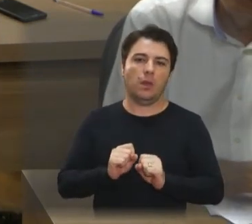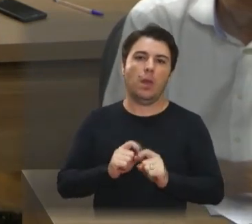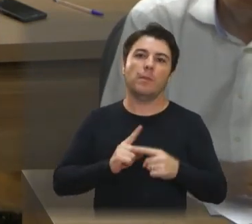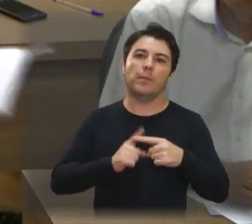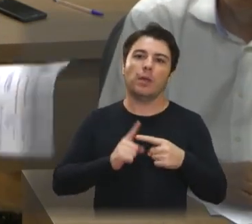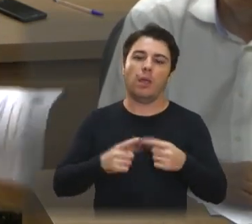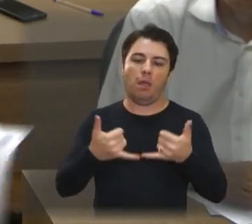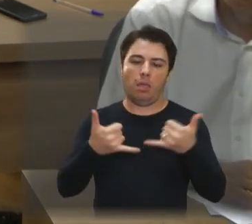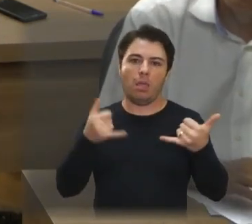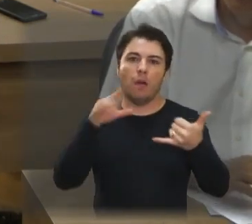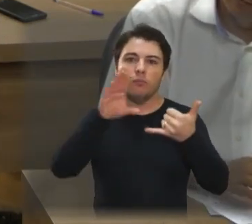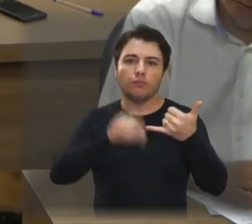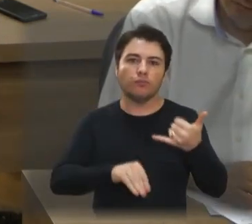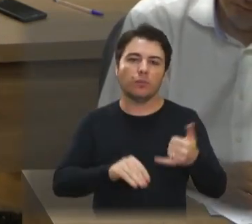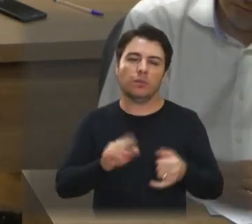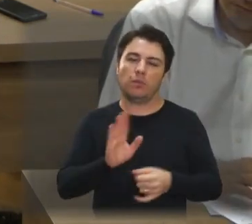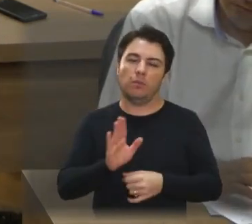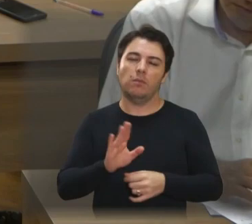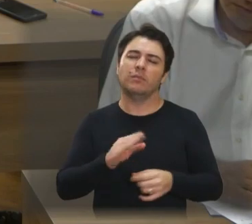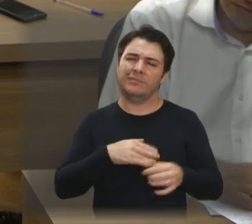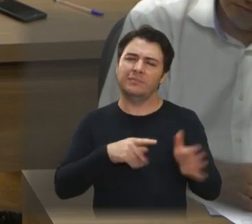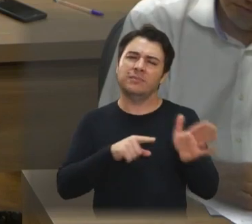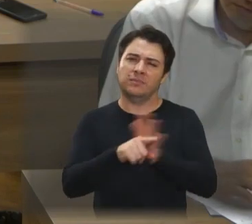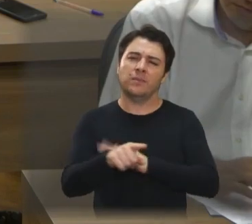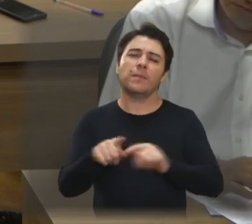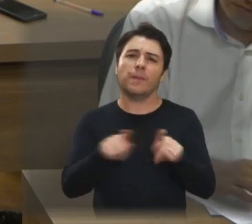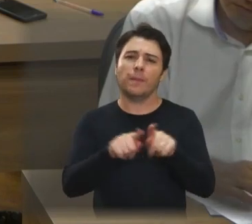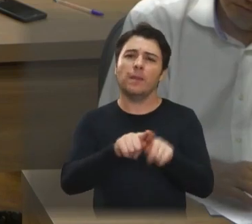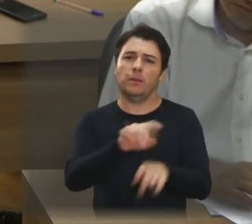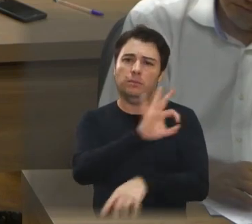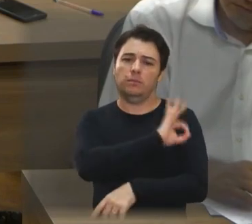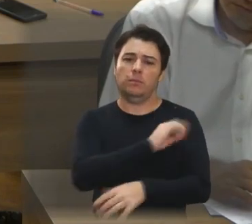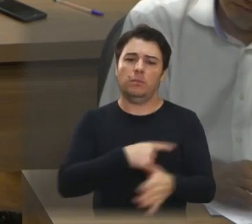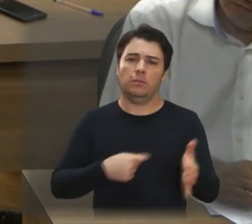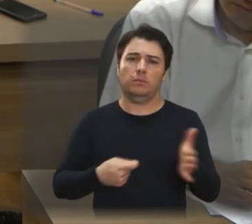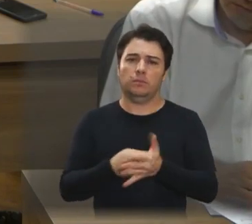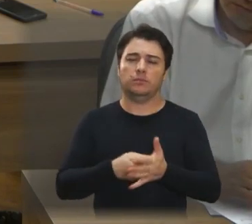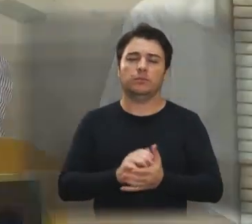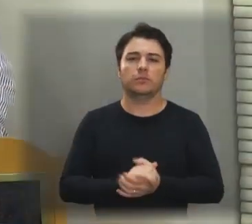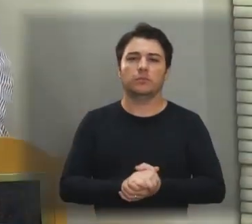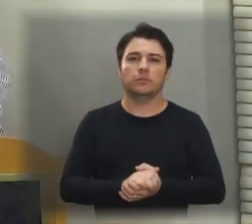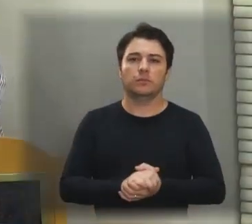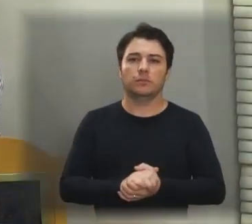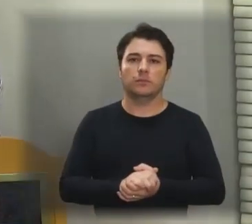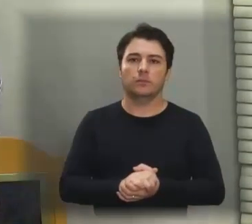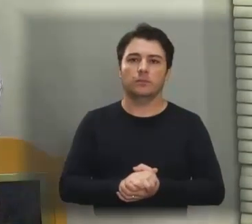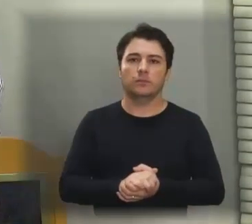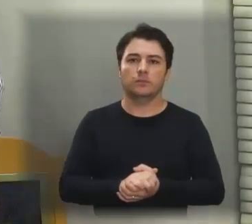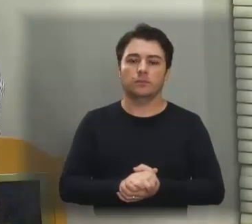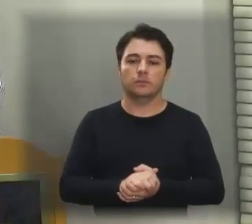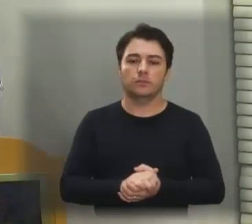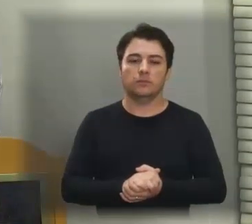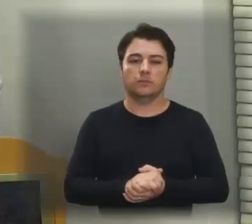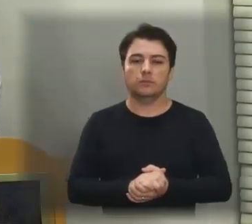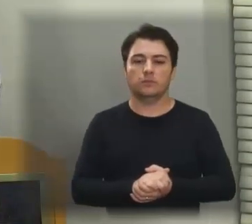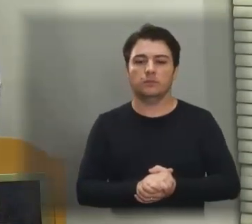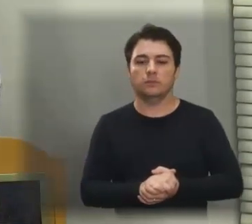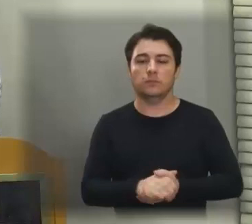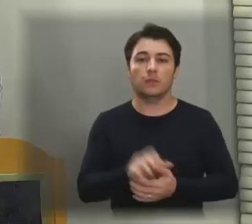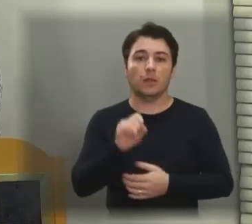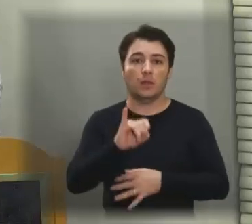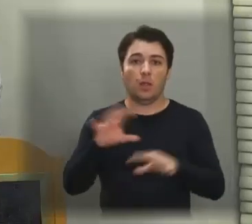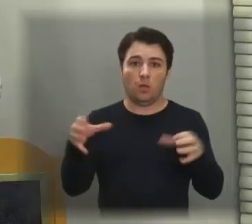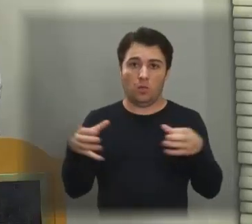interromper Mas é isso que eu queria que acionar Então a gente vai cobrar do município também agora outra se for equipe